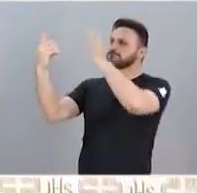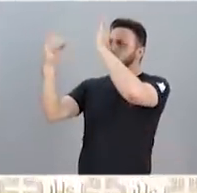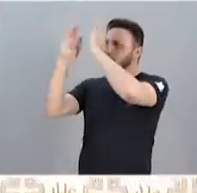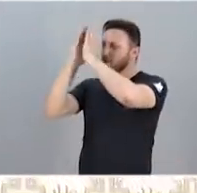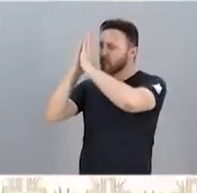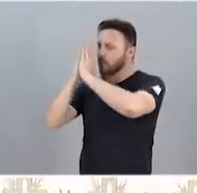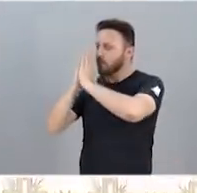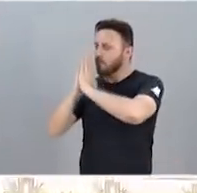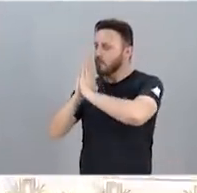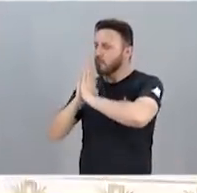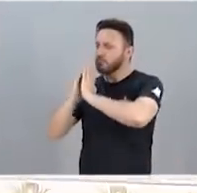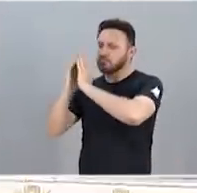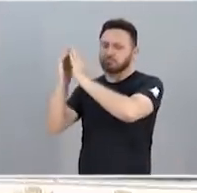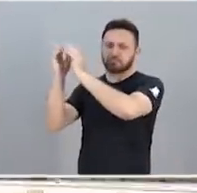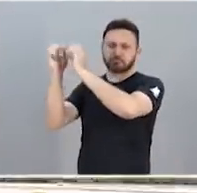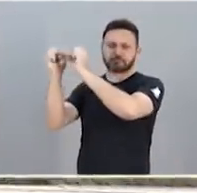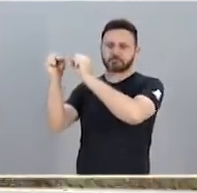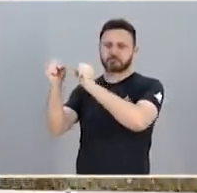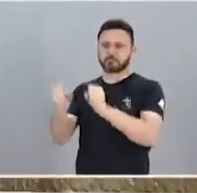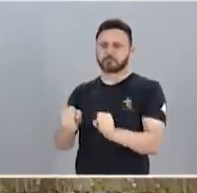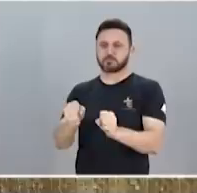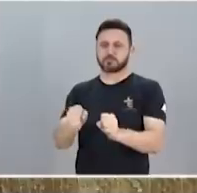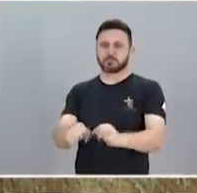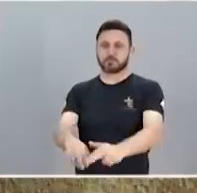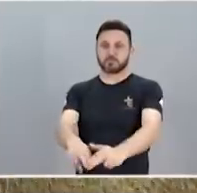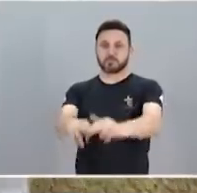unidade onipotente.